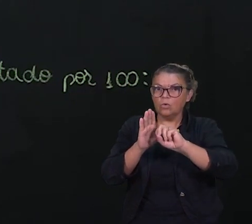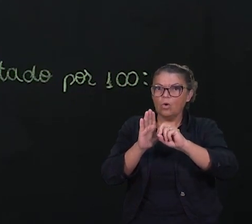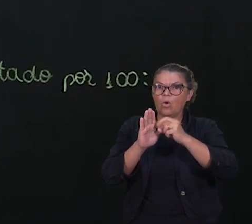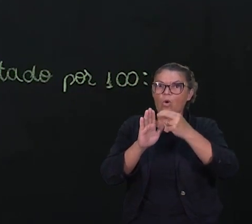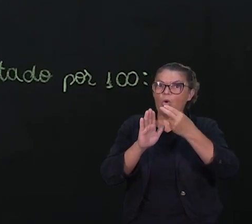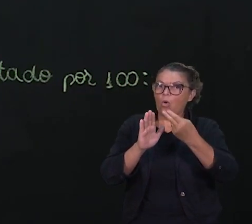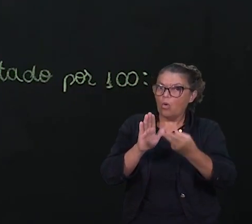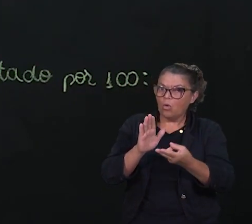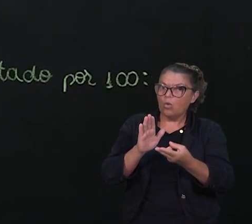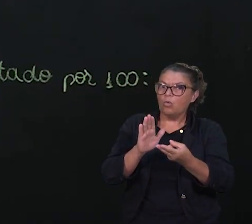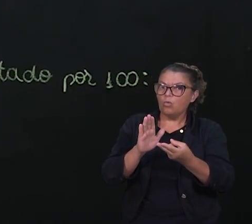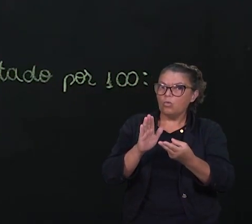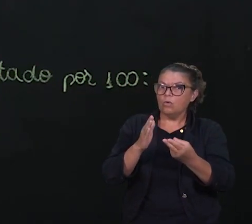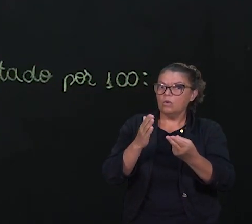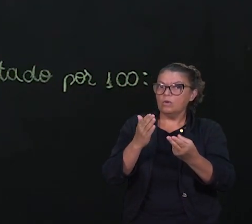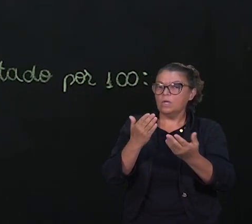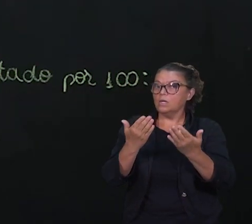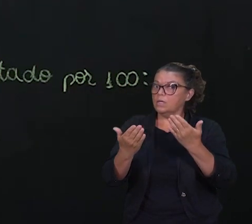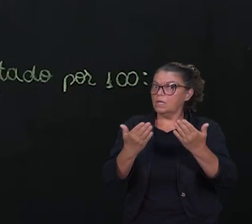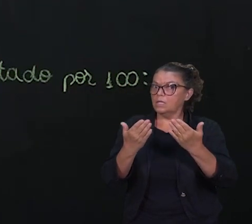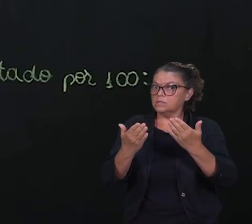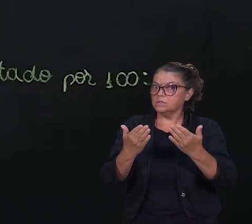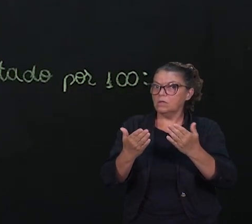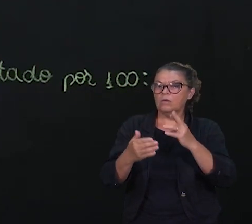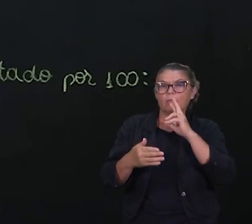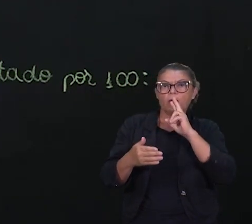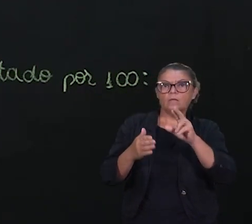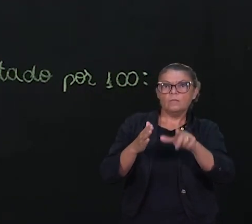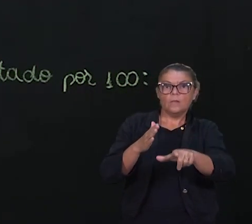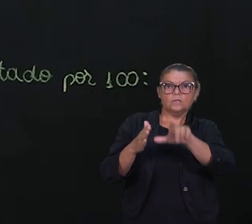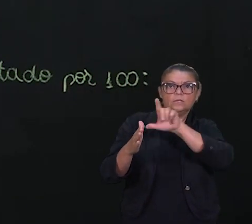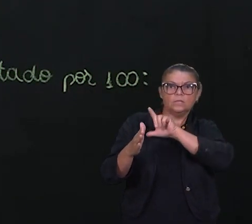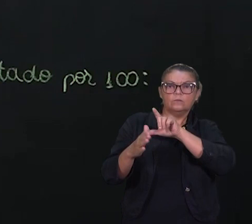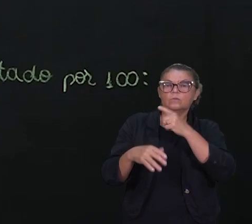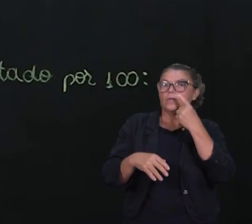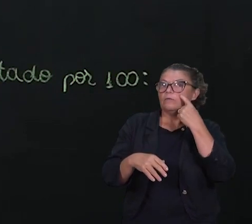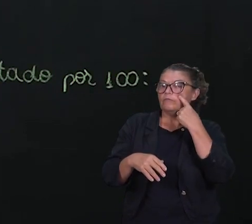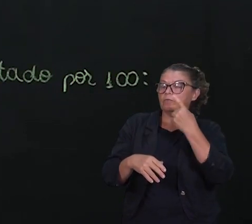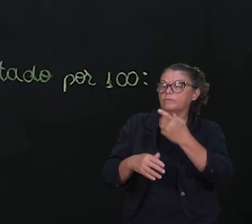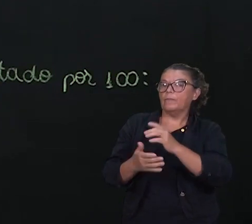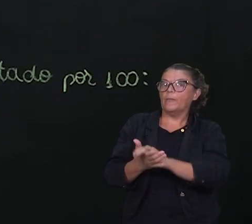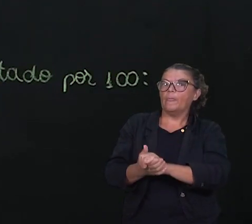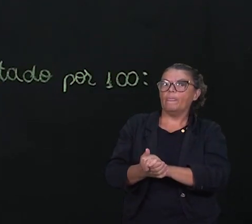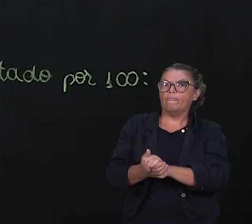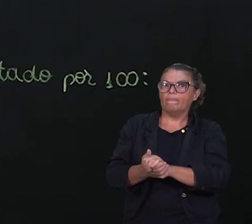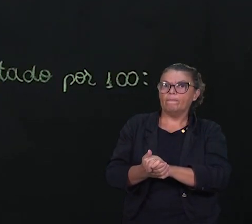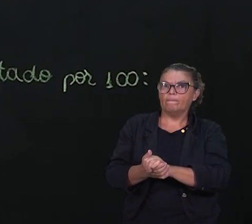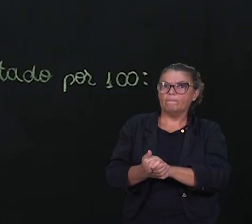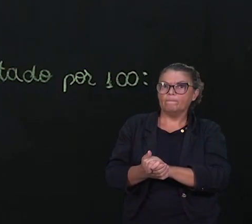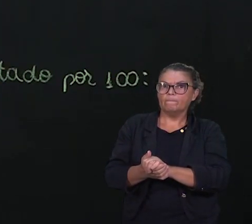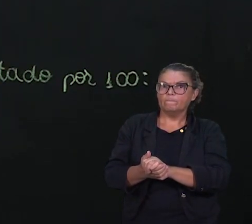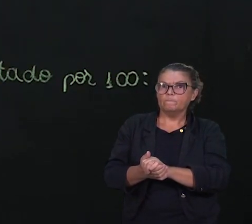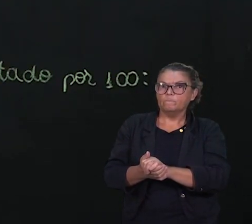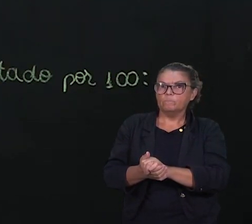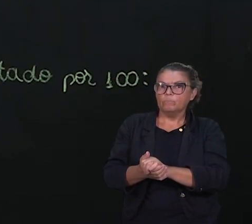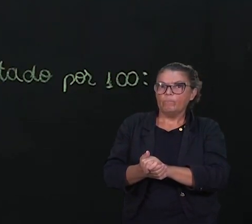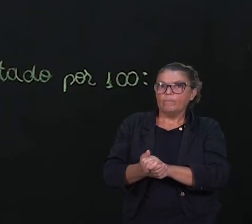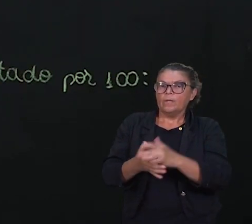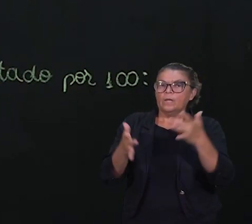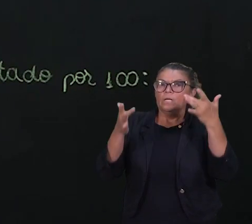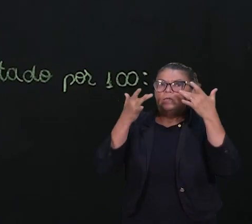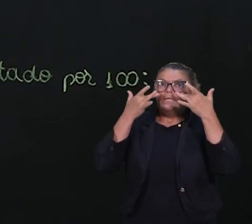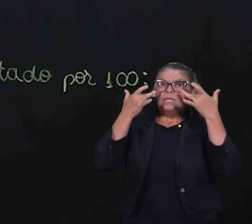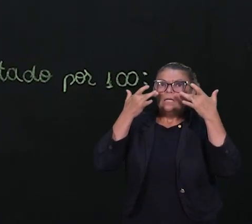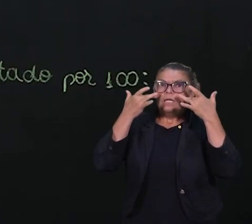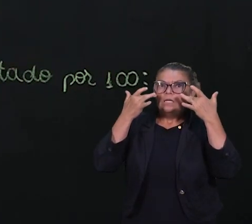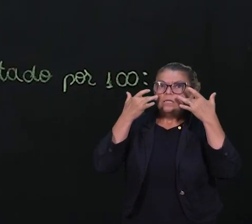foi diminuído em relação ao seu valor anterior. Analisemos aqui a seguinte pergunta. A peça da escola foi